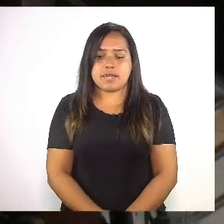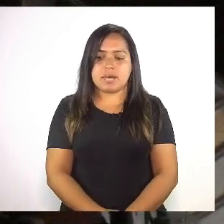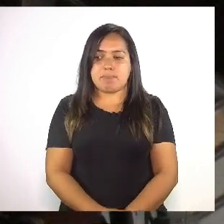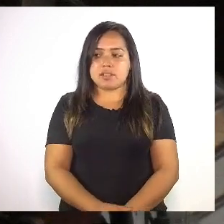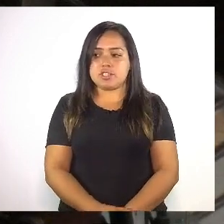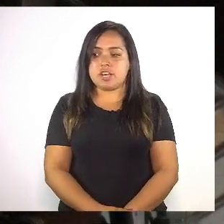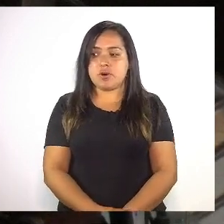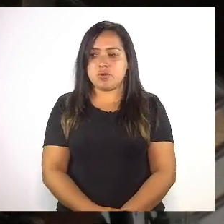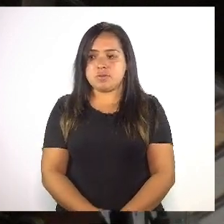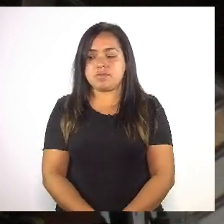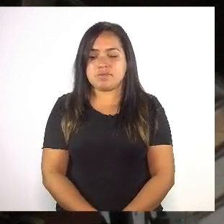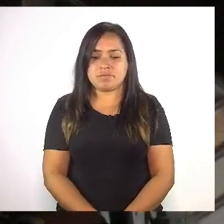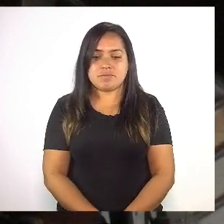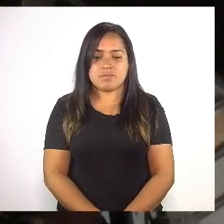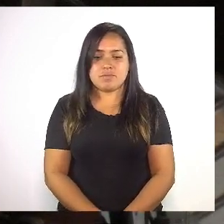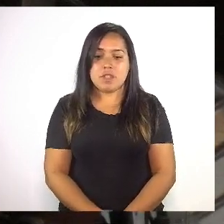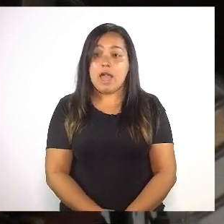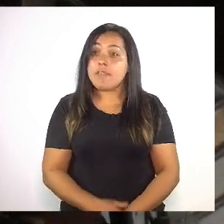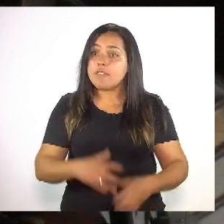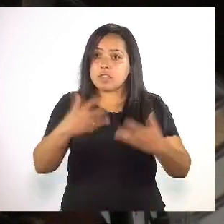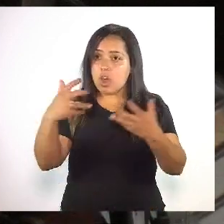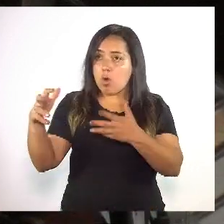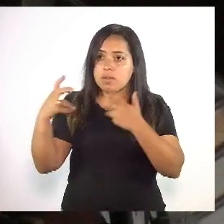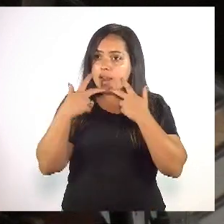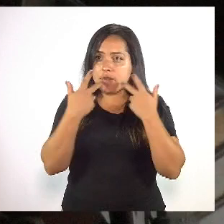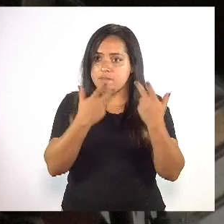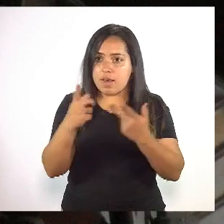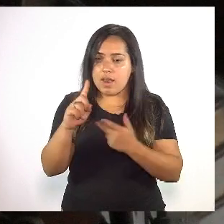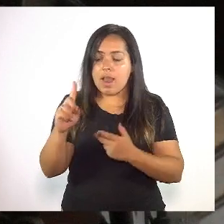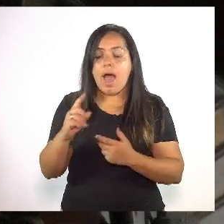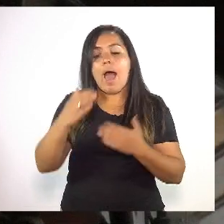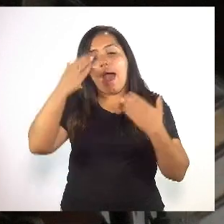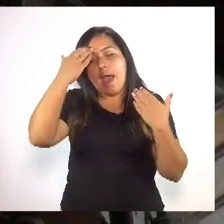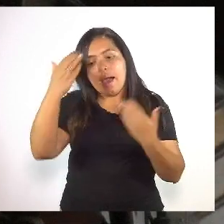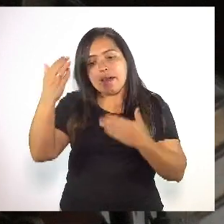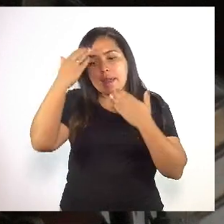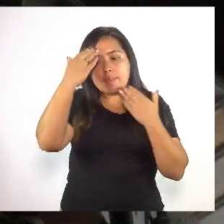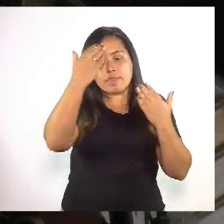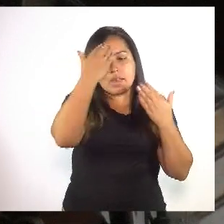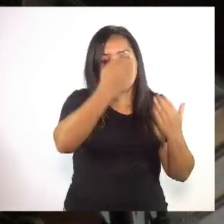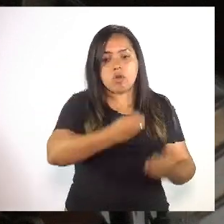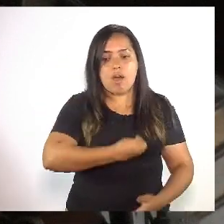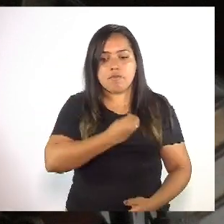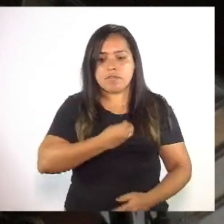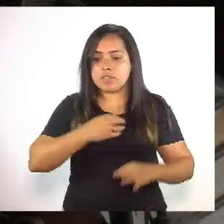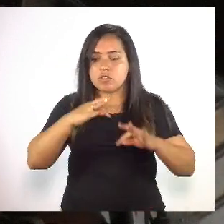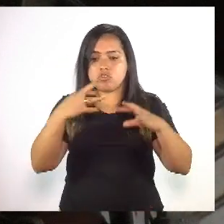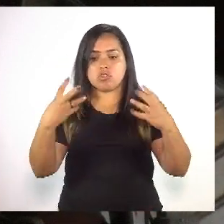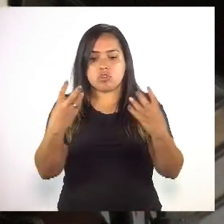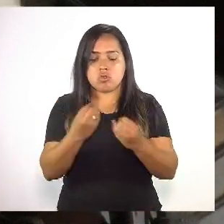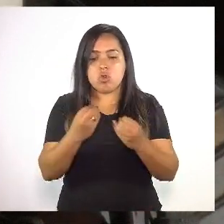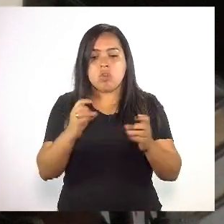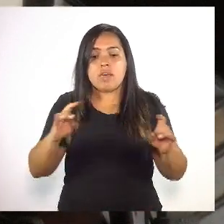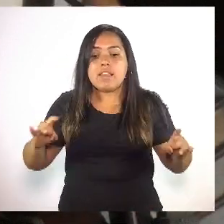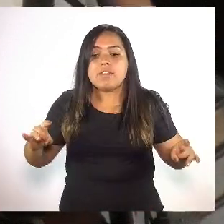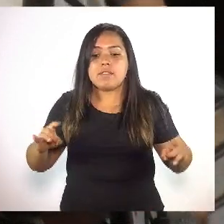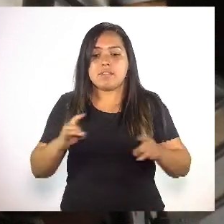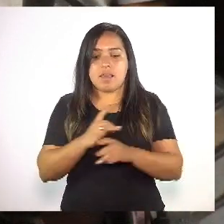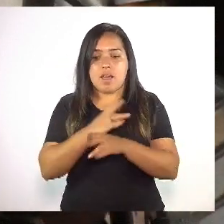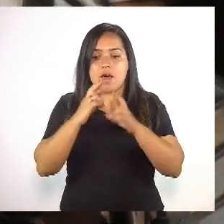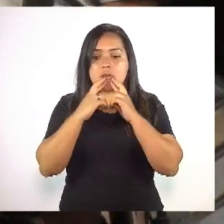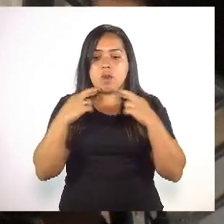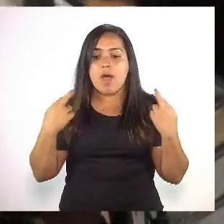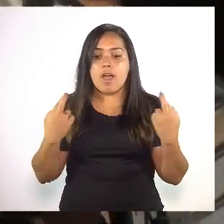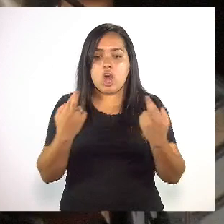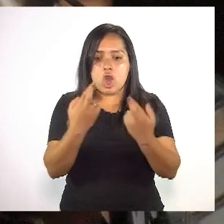Não? Então, nada mais a ver a tratar, quero agradecer a presença de todos, dando por encerrada a presente audiência pública